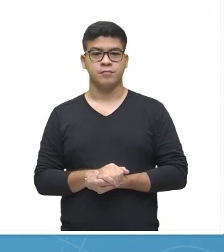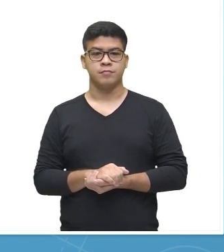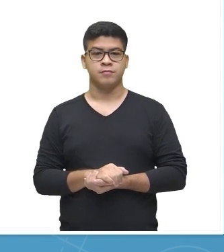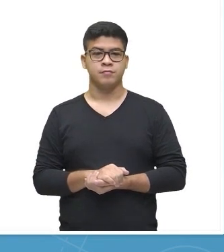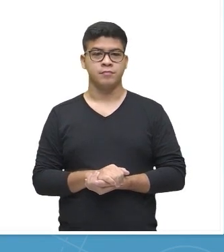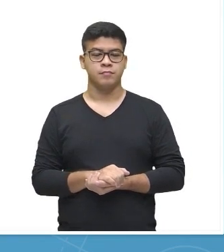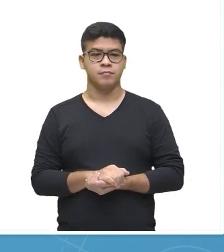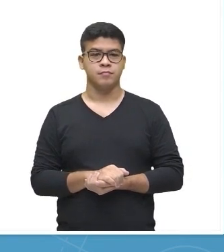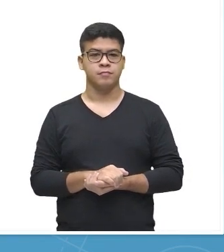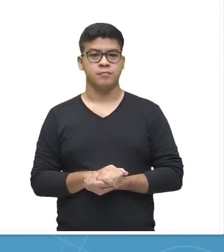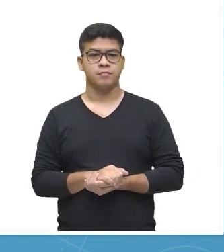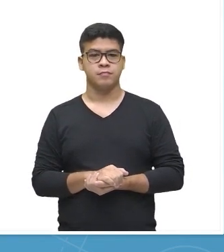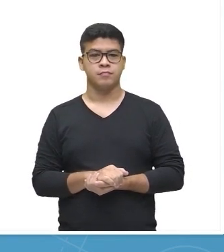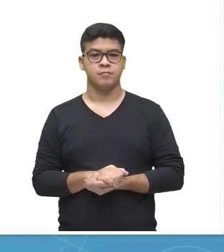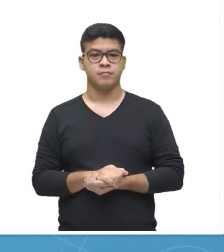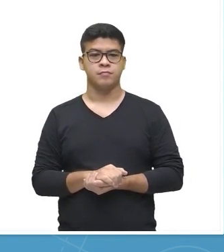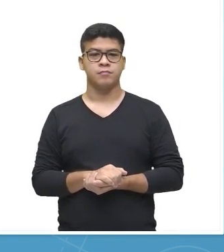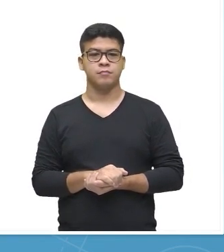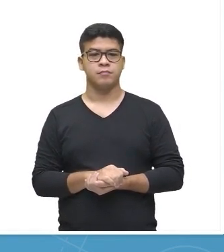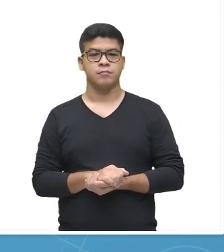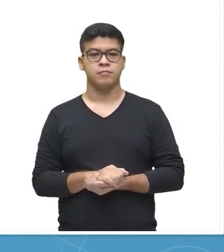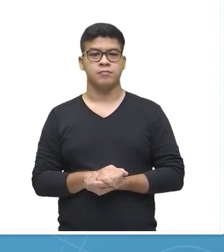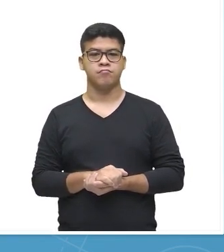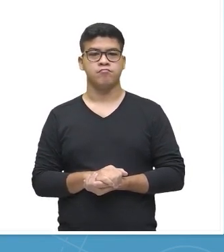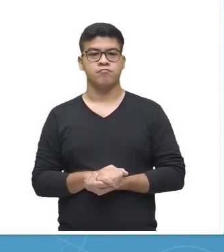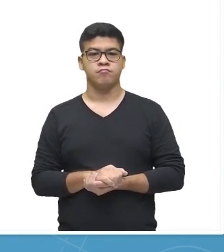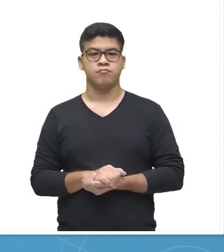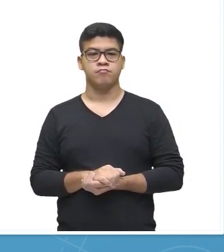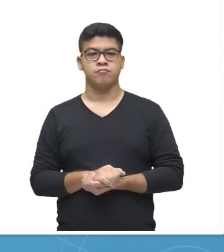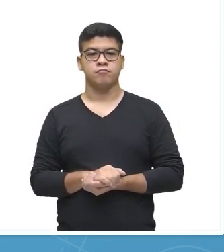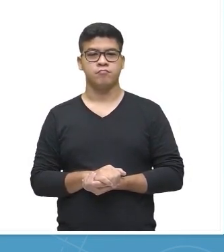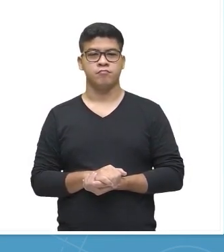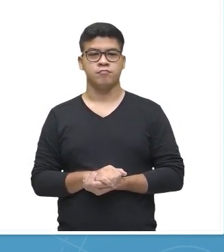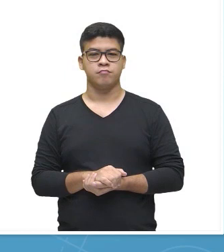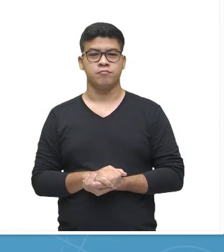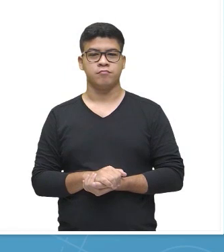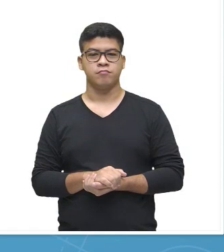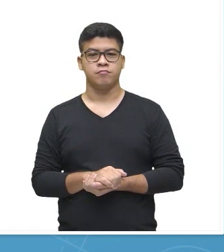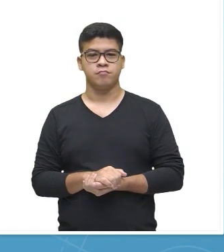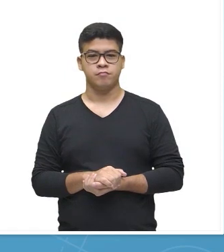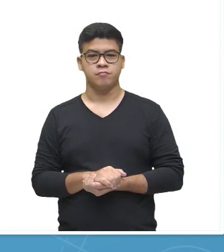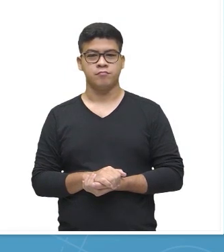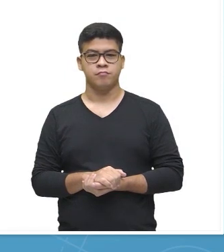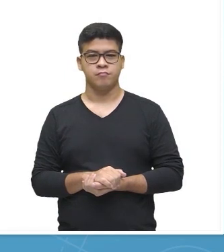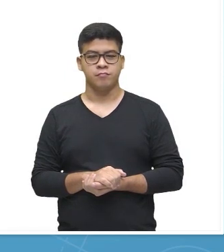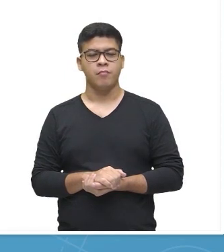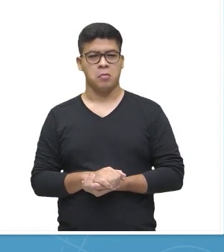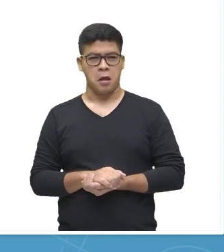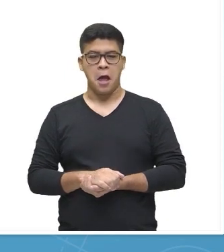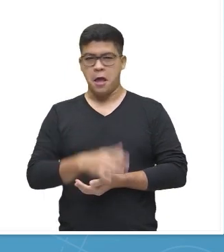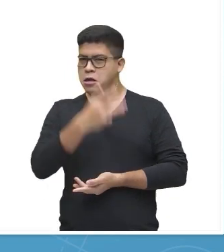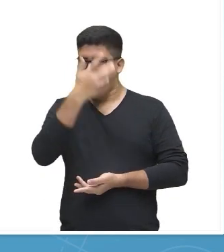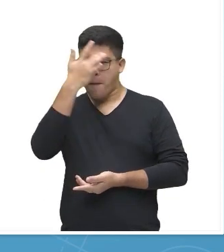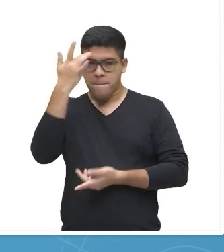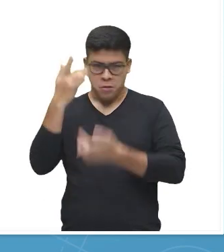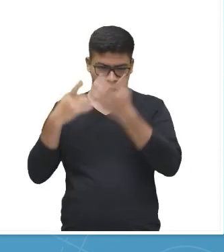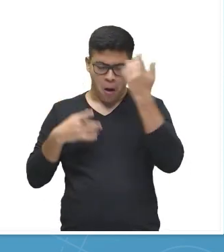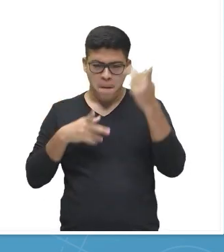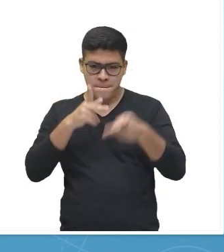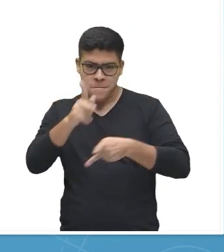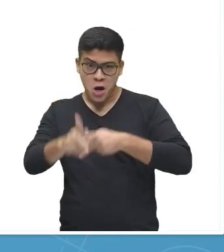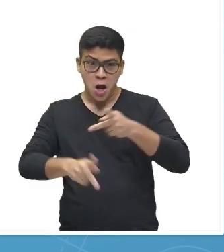D, o Luiz Gustavo letra D. Eita, que este povo é fera, meu Deus, todo